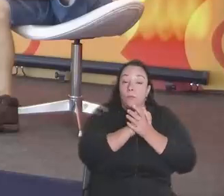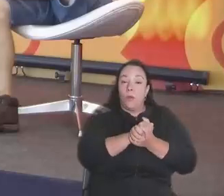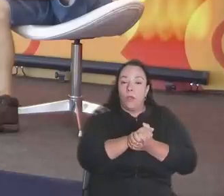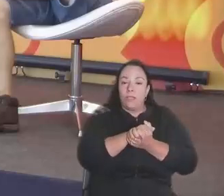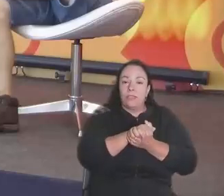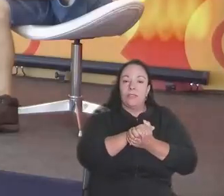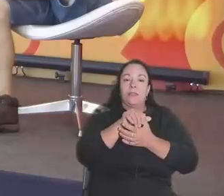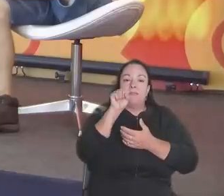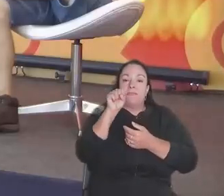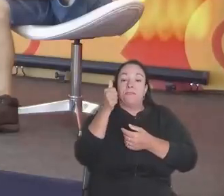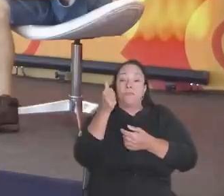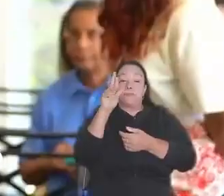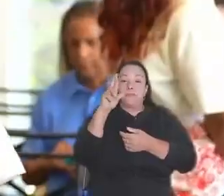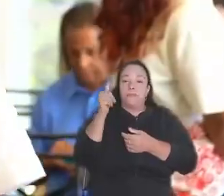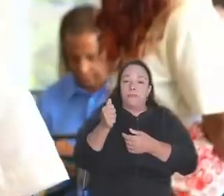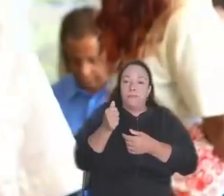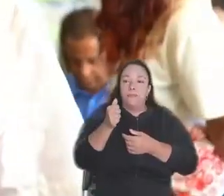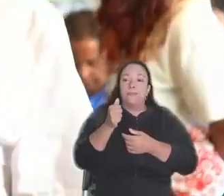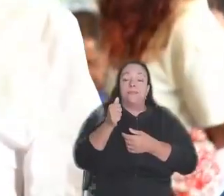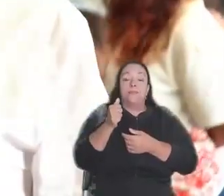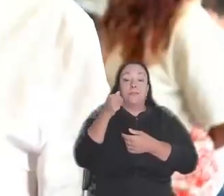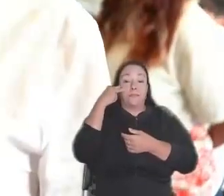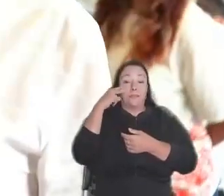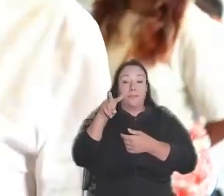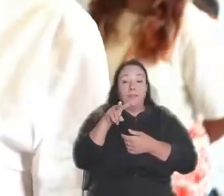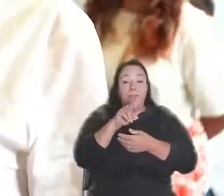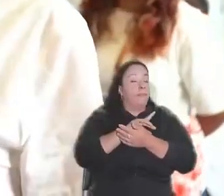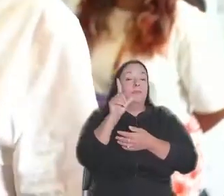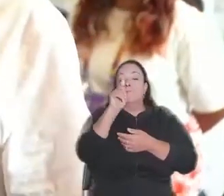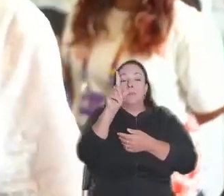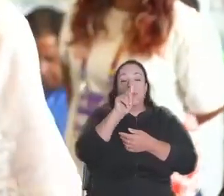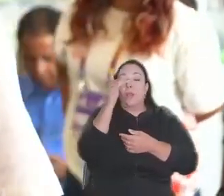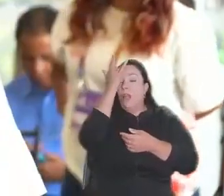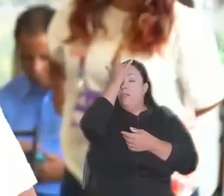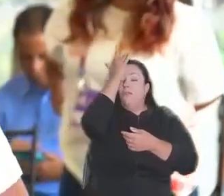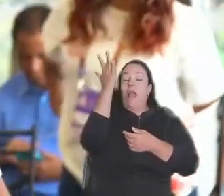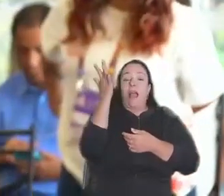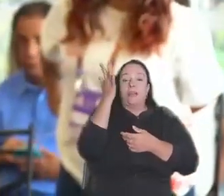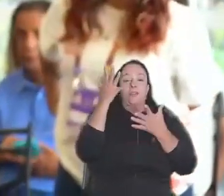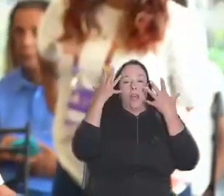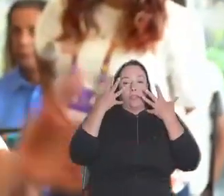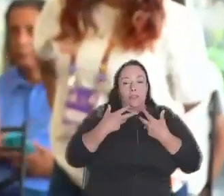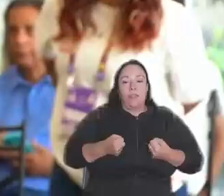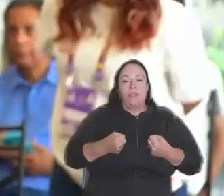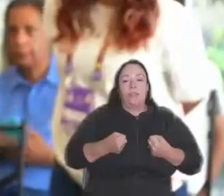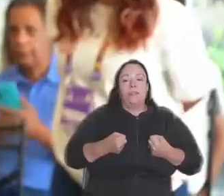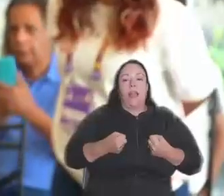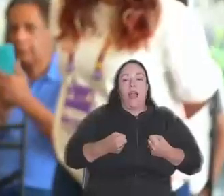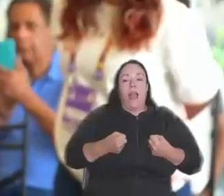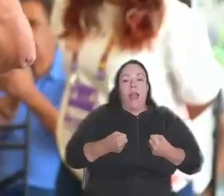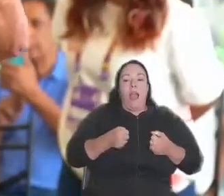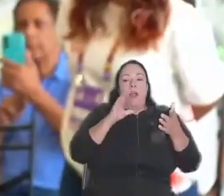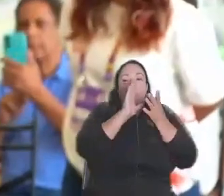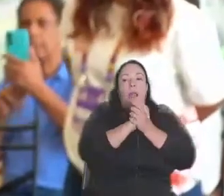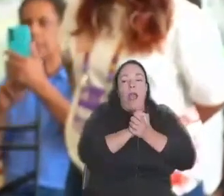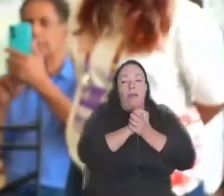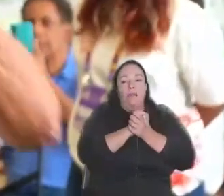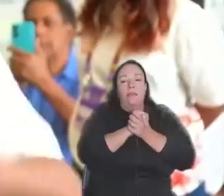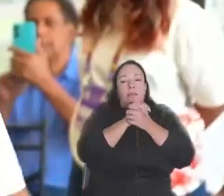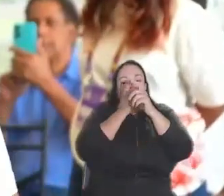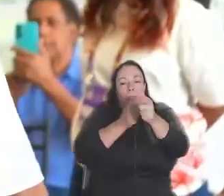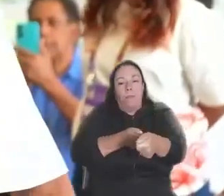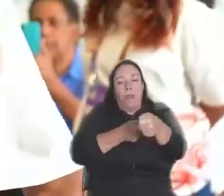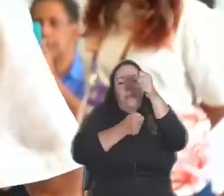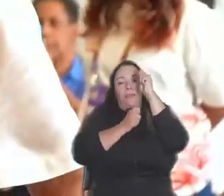Sara, tem muito a ver com isso, porque não é fácil a esposa aceitar o marido sair e pescar, ficar tanto tempo,